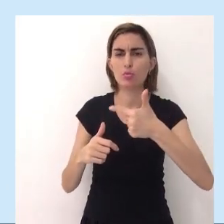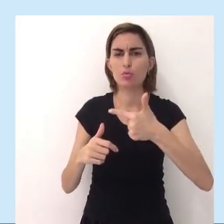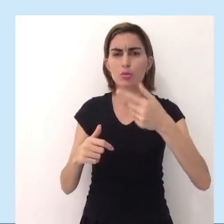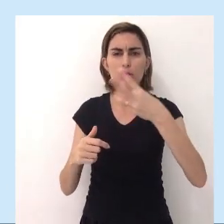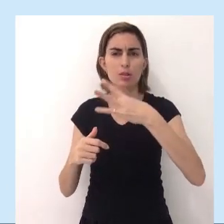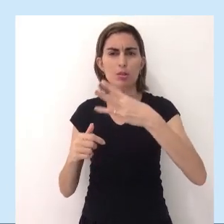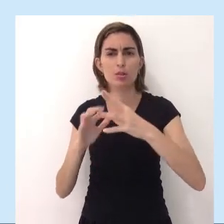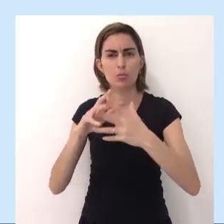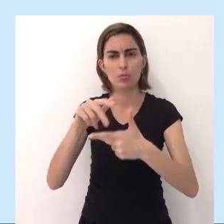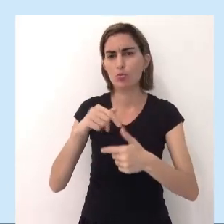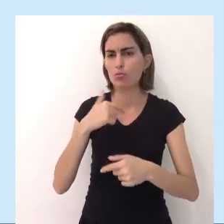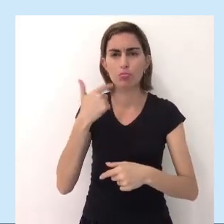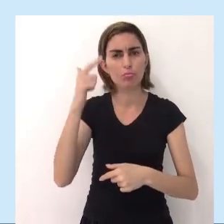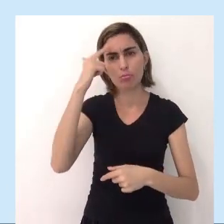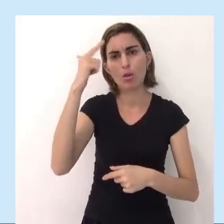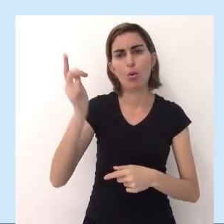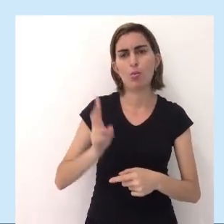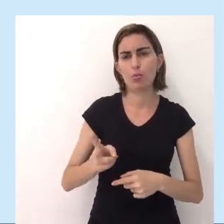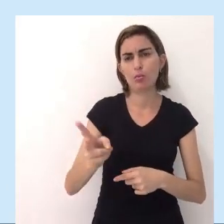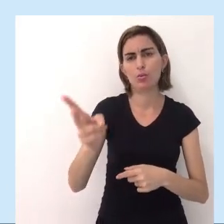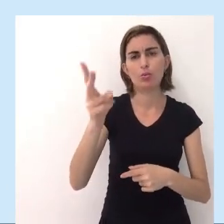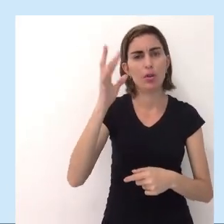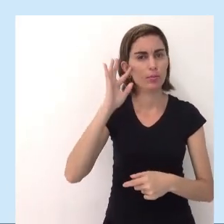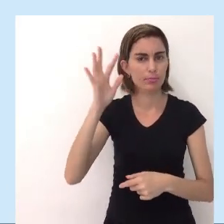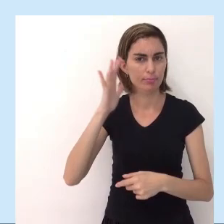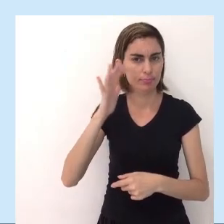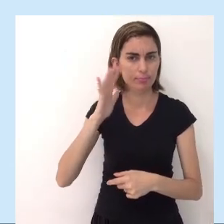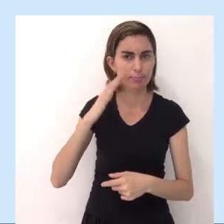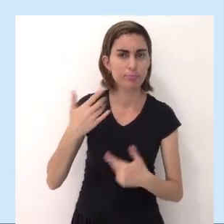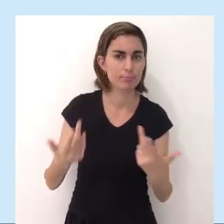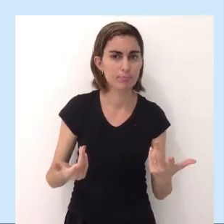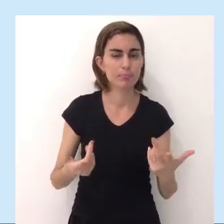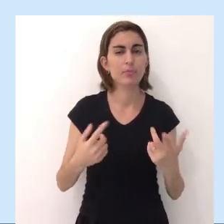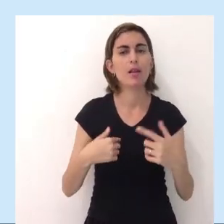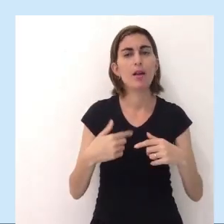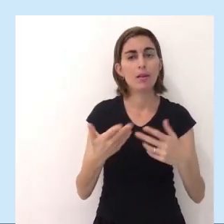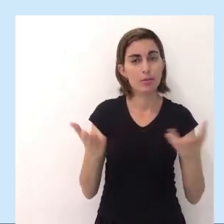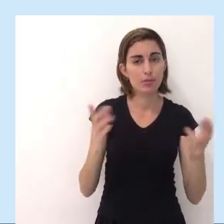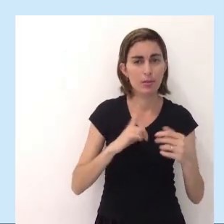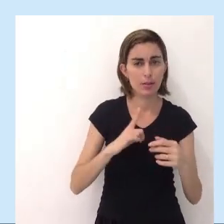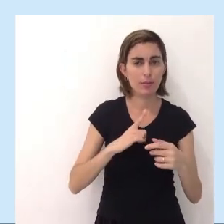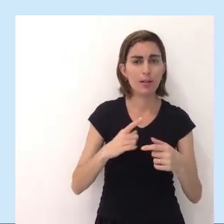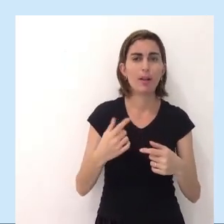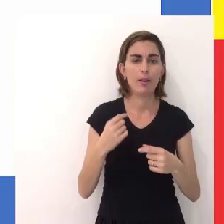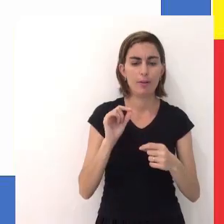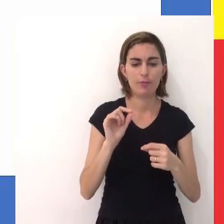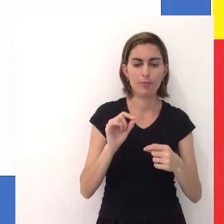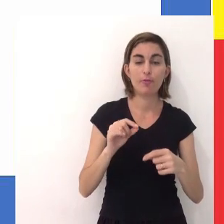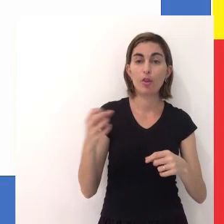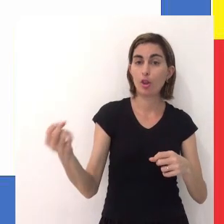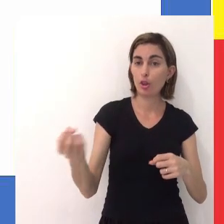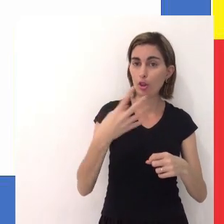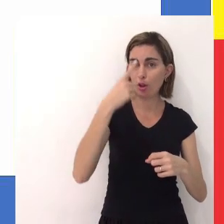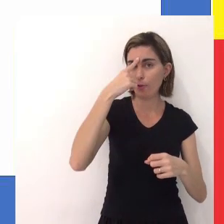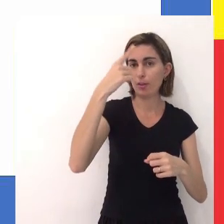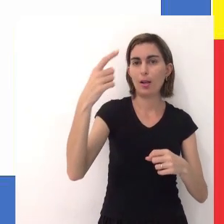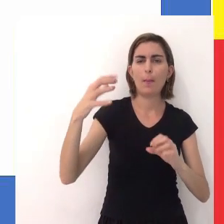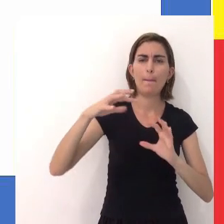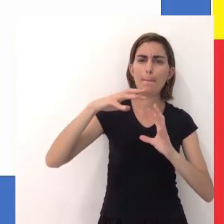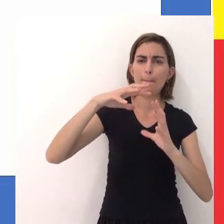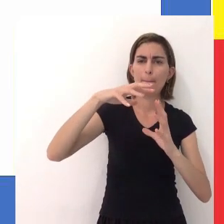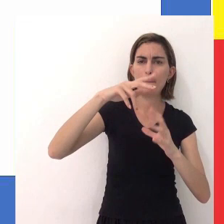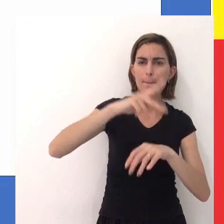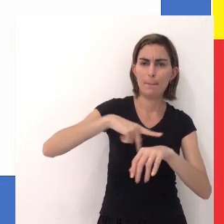lógica para conseguir continuar com essa teoria, tá? Aí a gente vai ter uma nova ideia de países do